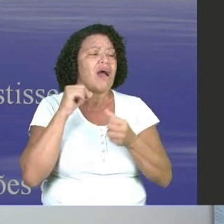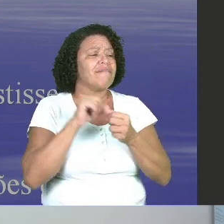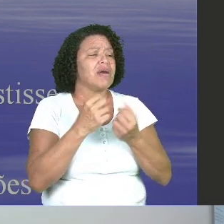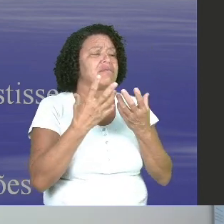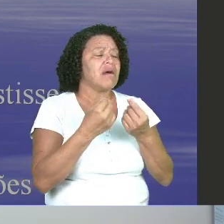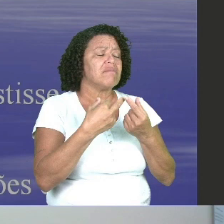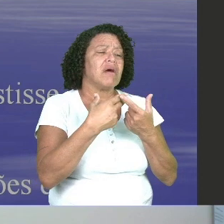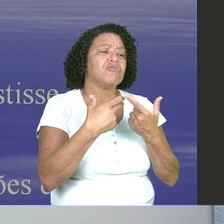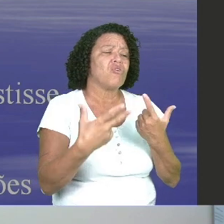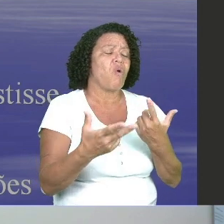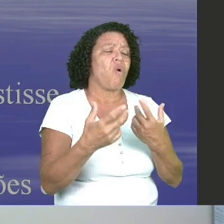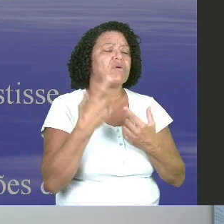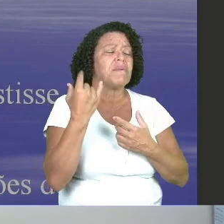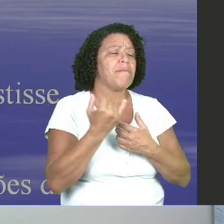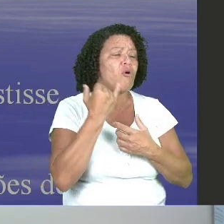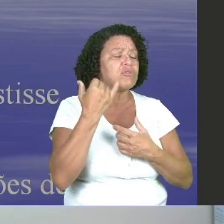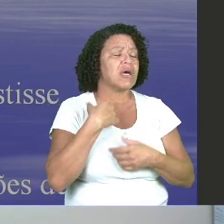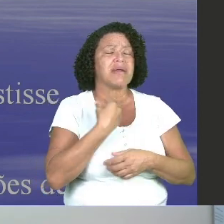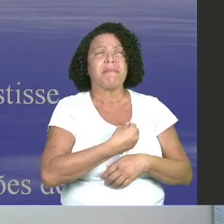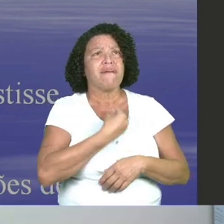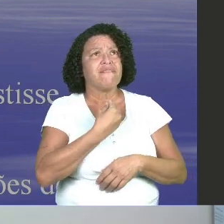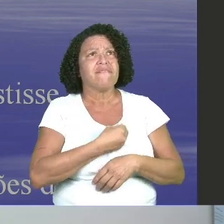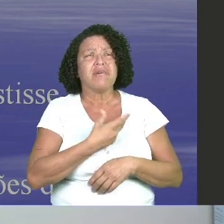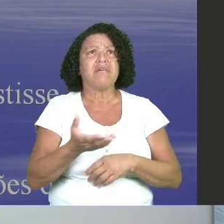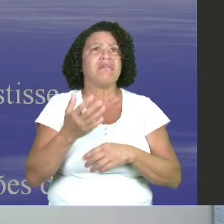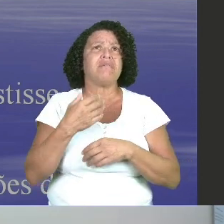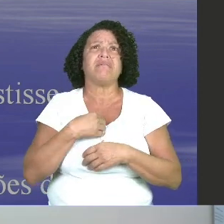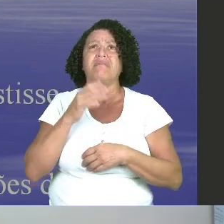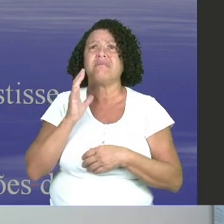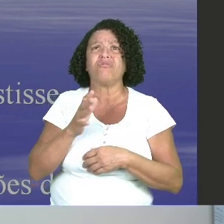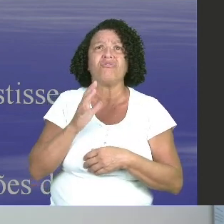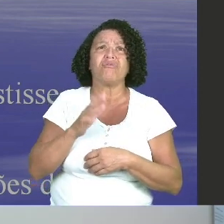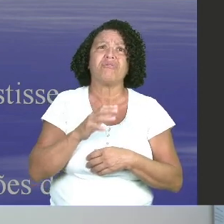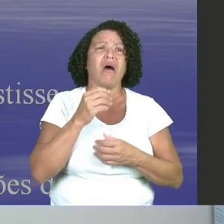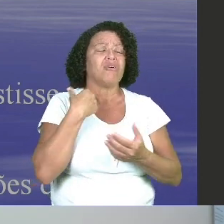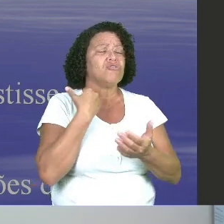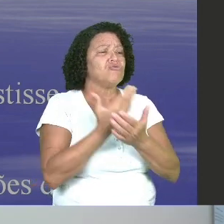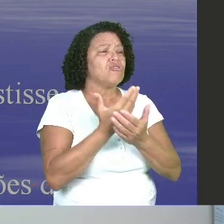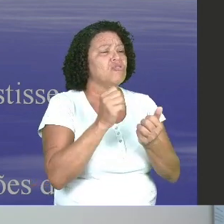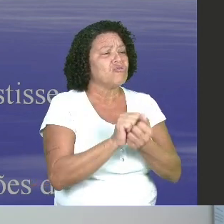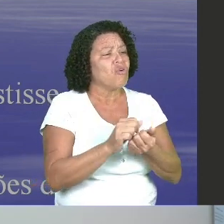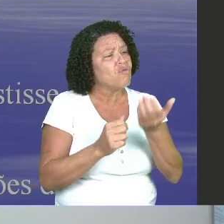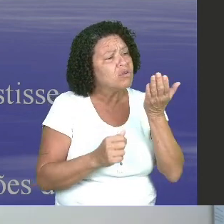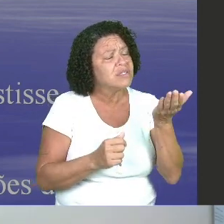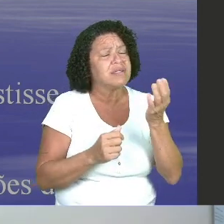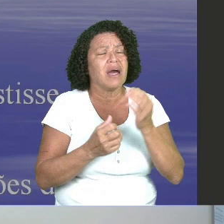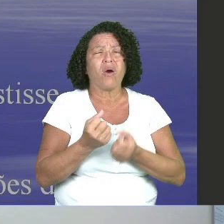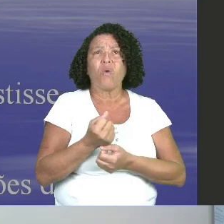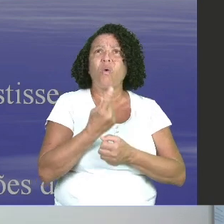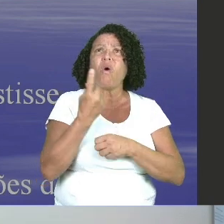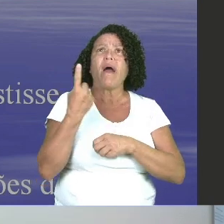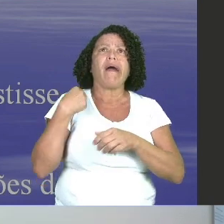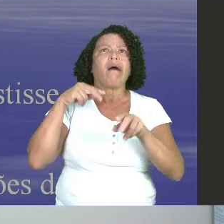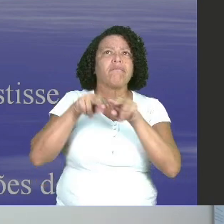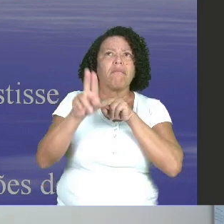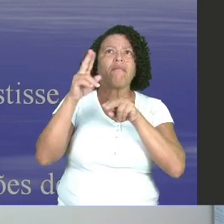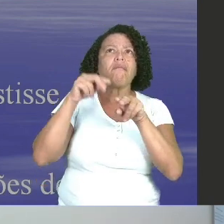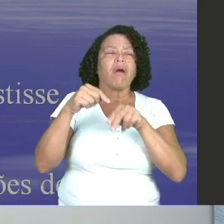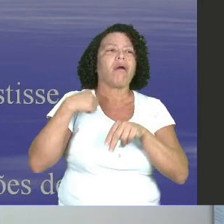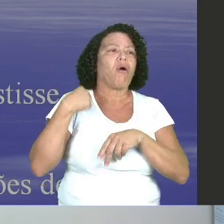coisas importantes na minha vida, estudei tanto com você, meu sábio. Quantas reencarnações